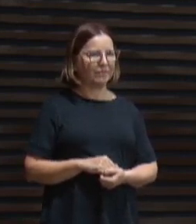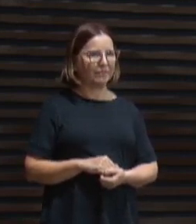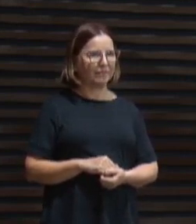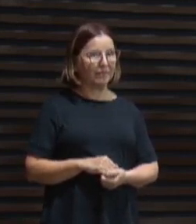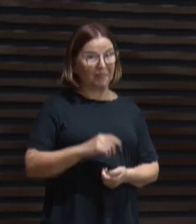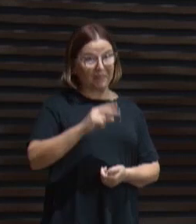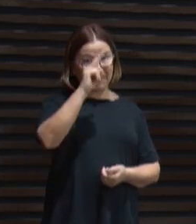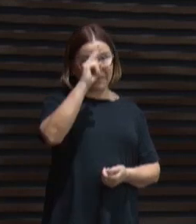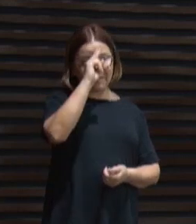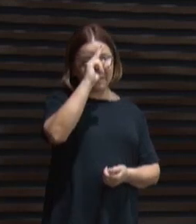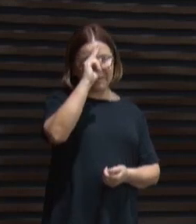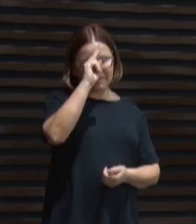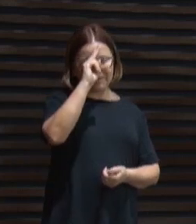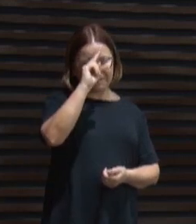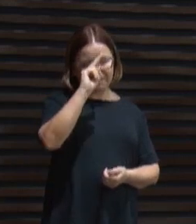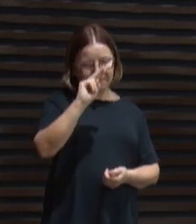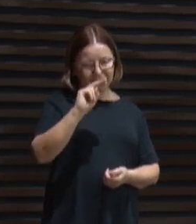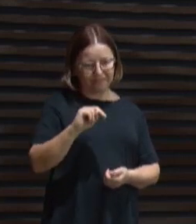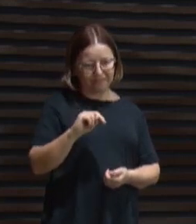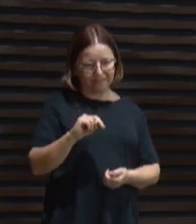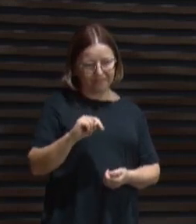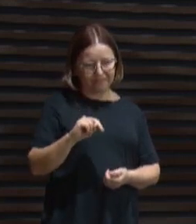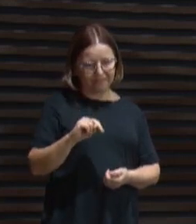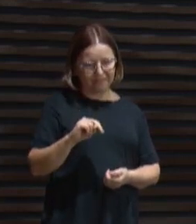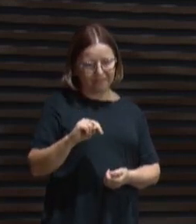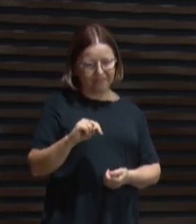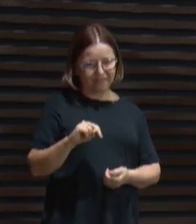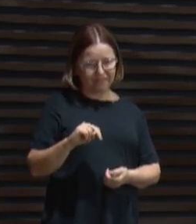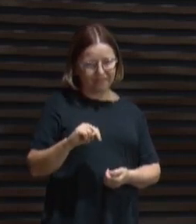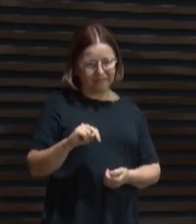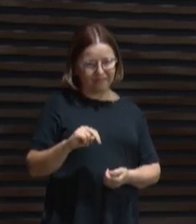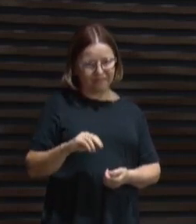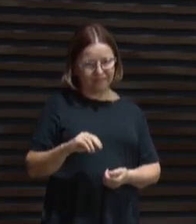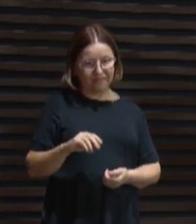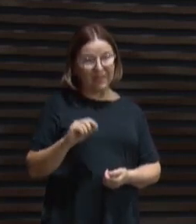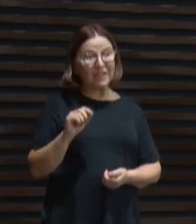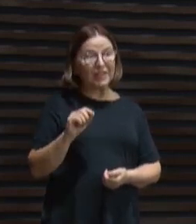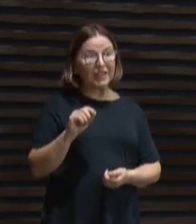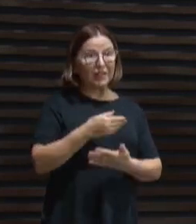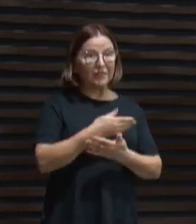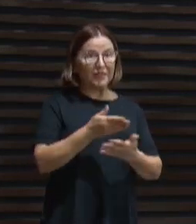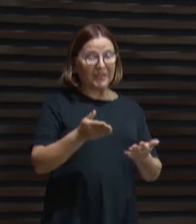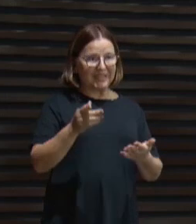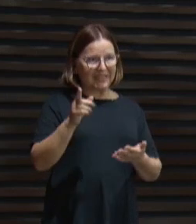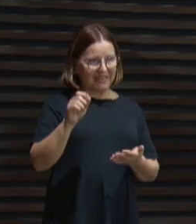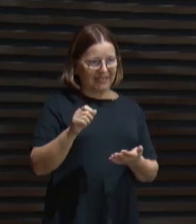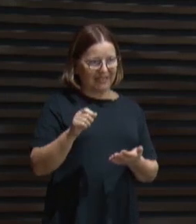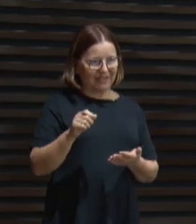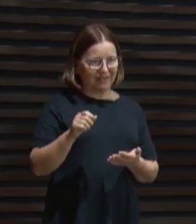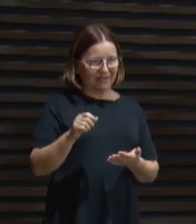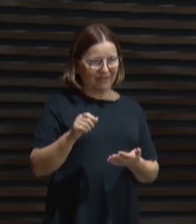Lembrem-se de quem vocês eram quando foram chamados para esta vida.